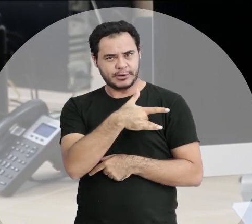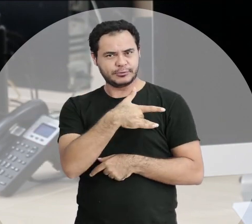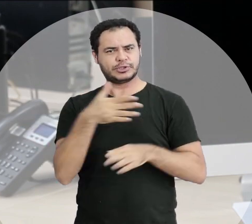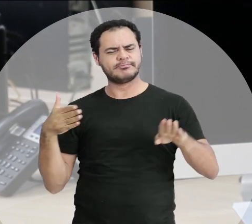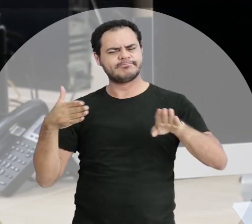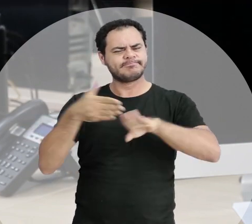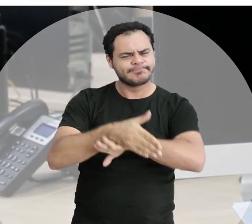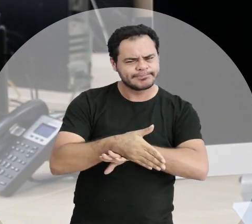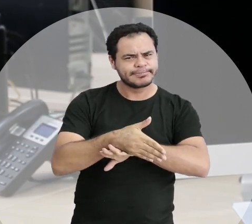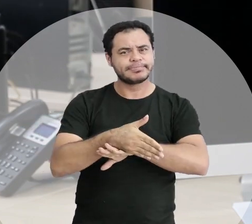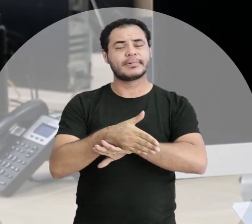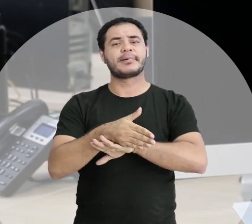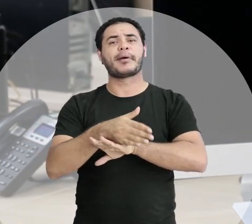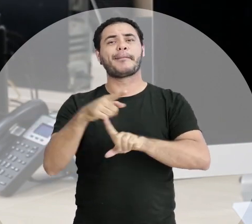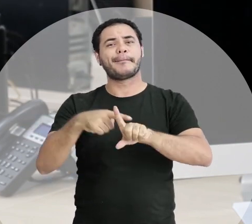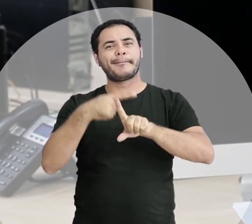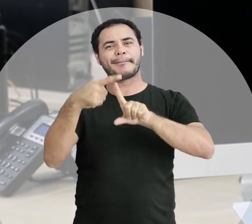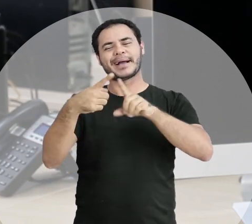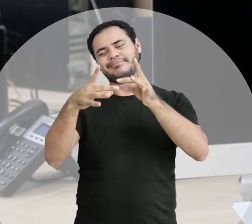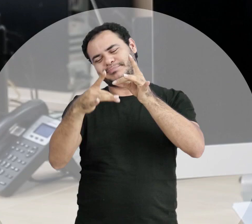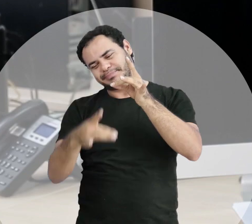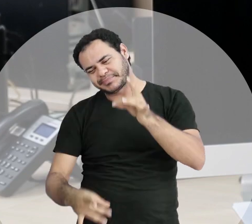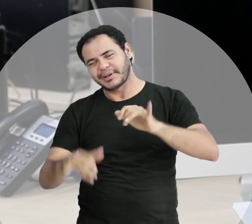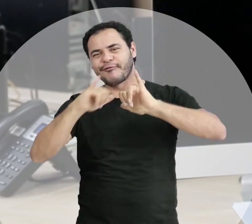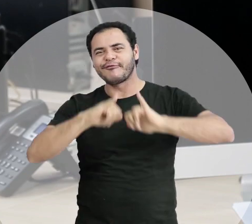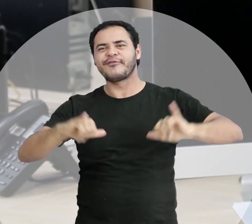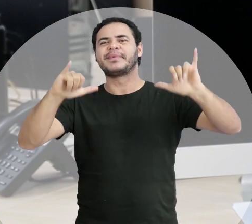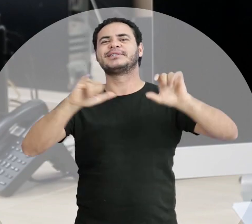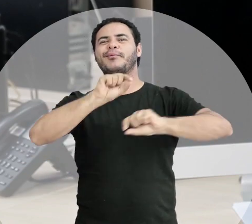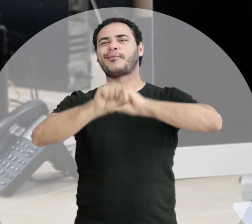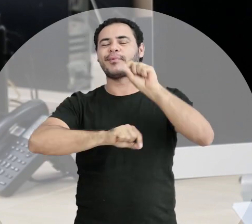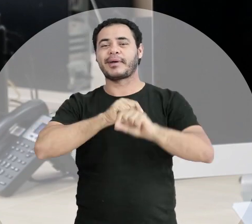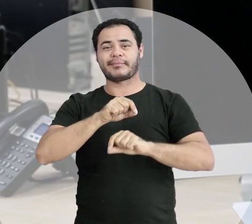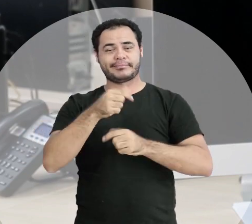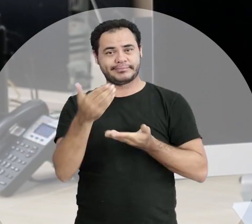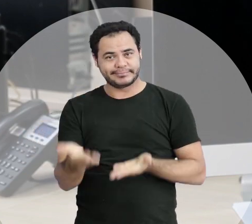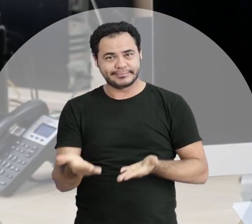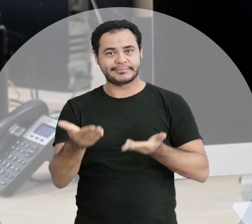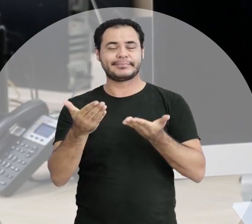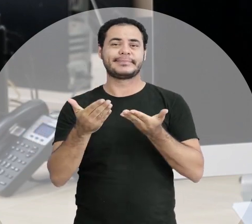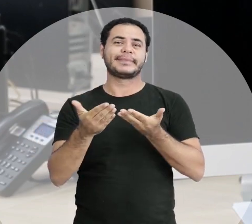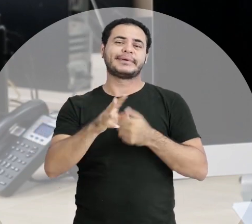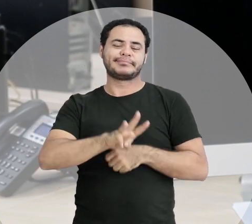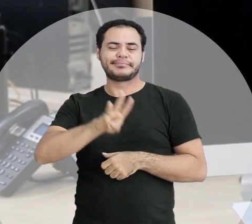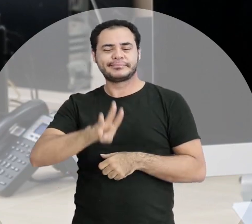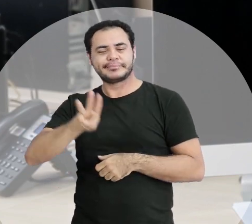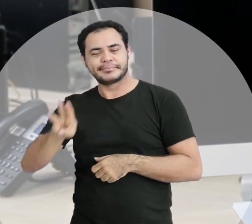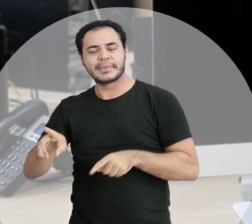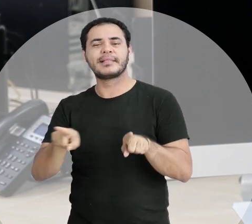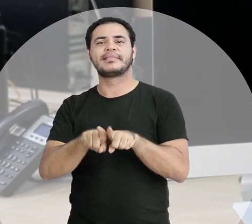saúde. Participe! Mais detalhes sobre estas e outras notícias você vê no portal do